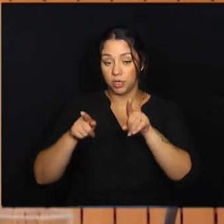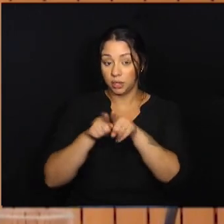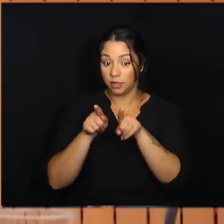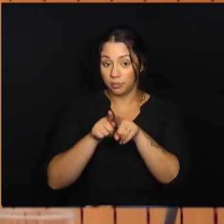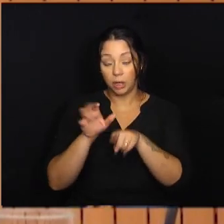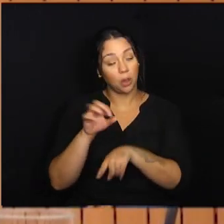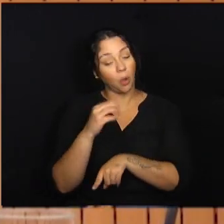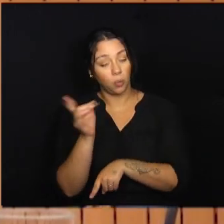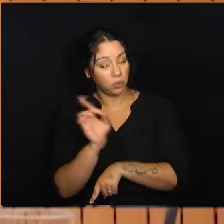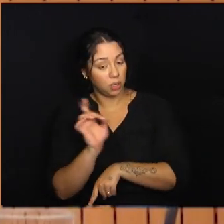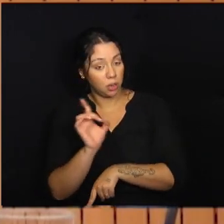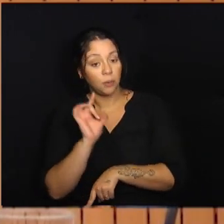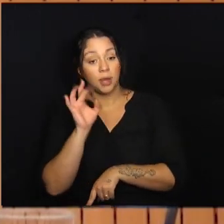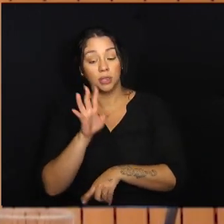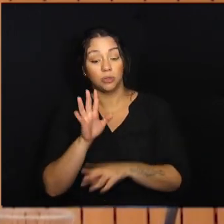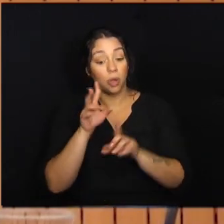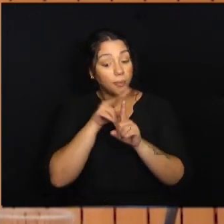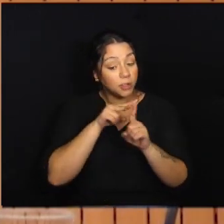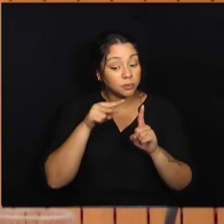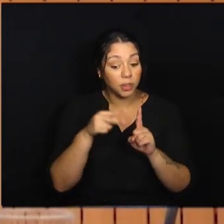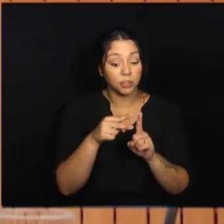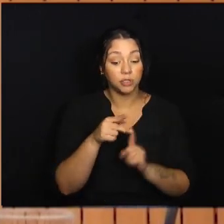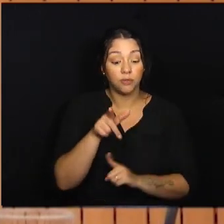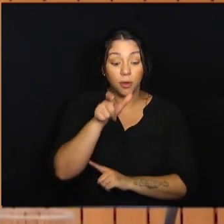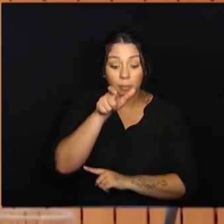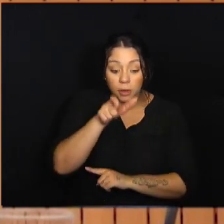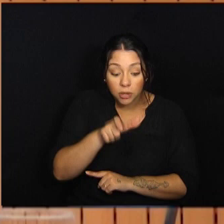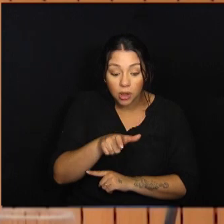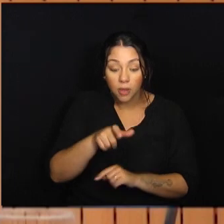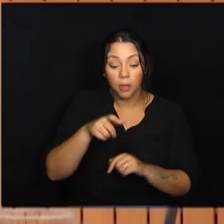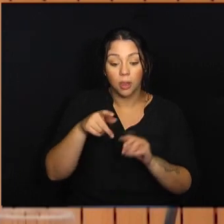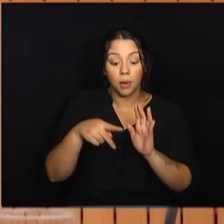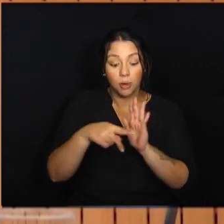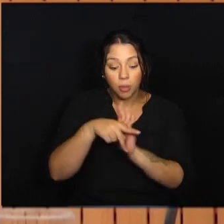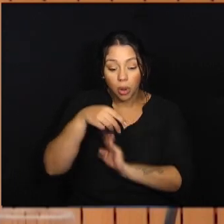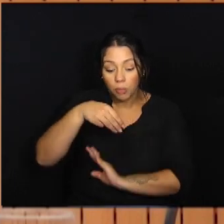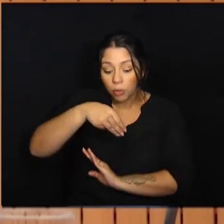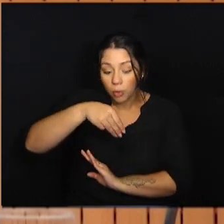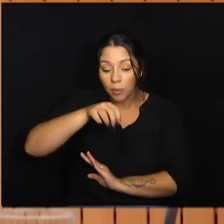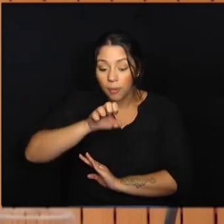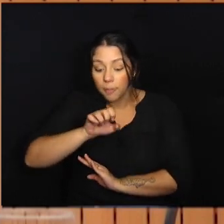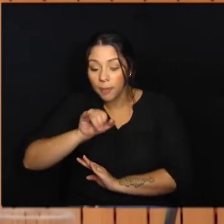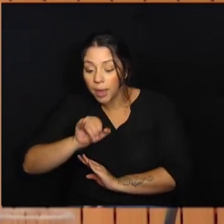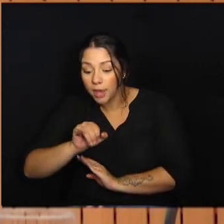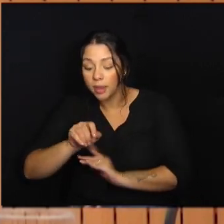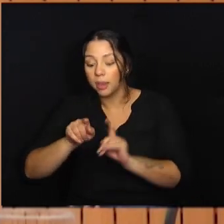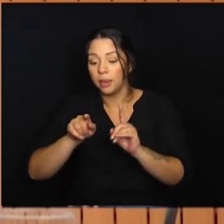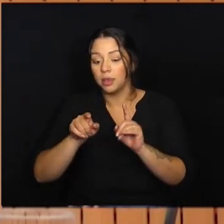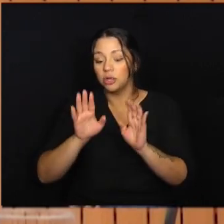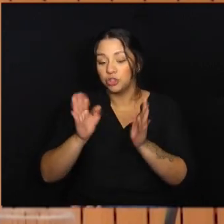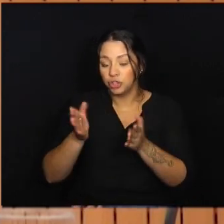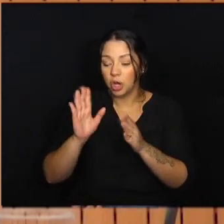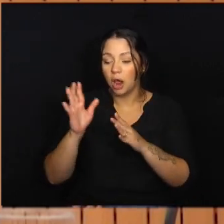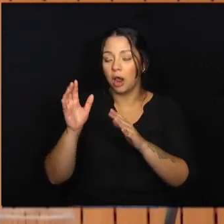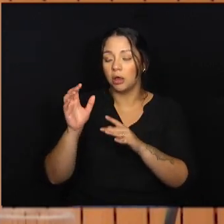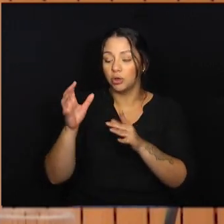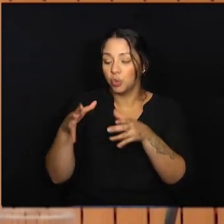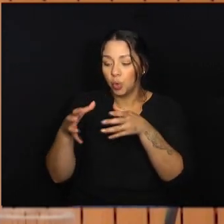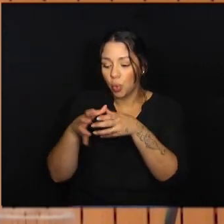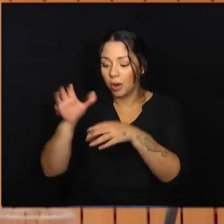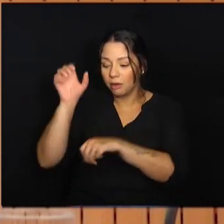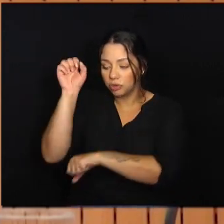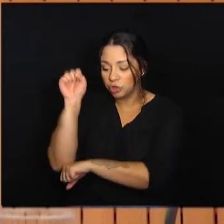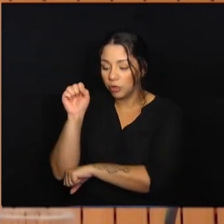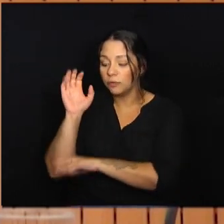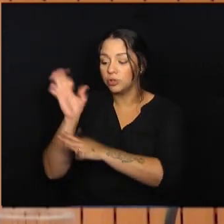é mais para uma perspectiva do MEI, né? Desses coletivos que muitas vezes entidades que já